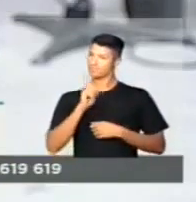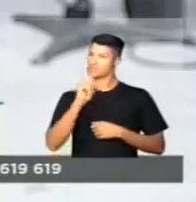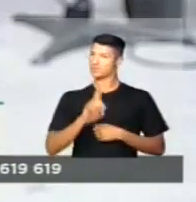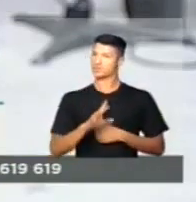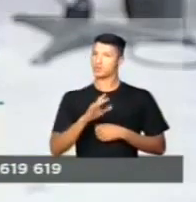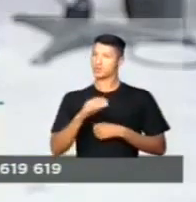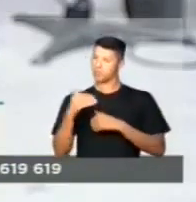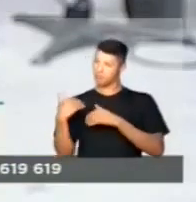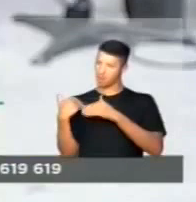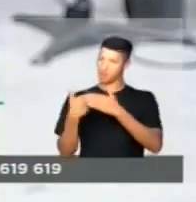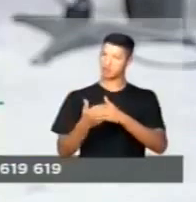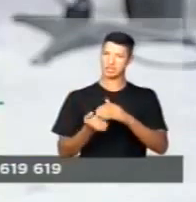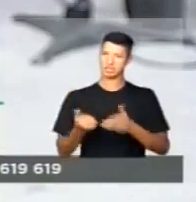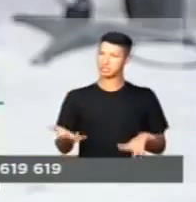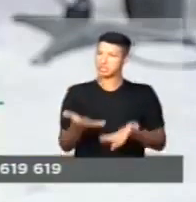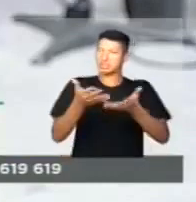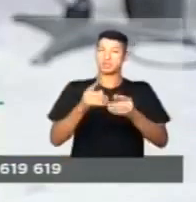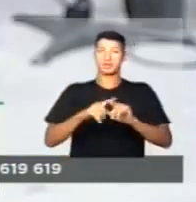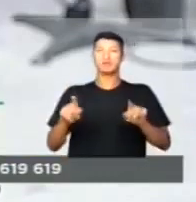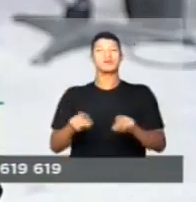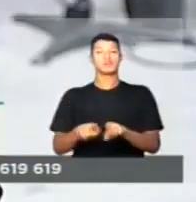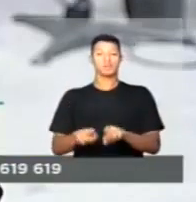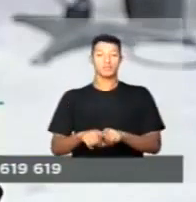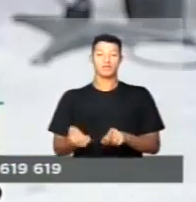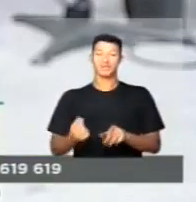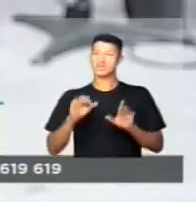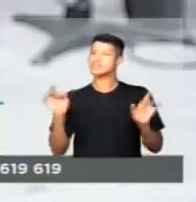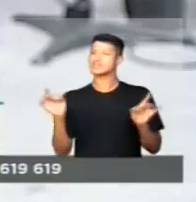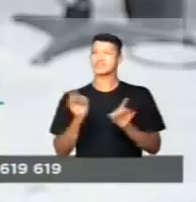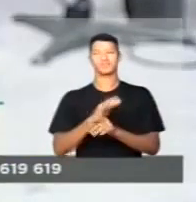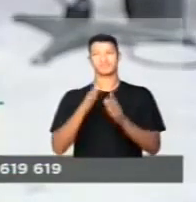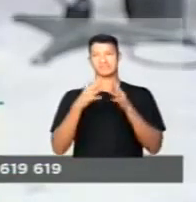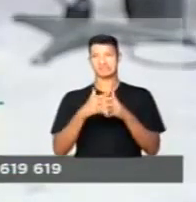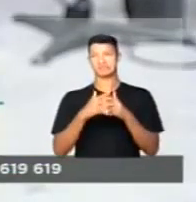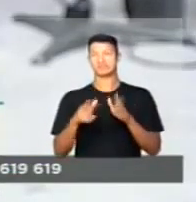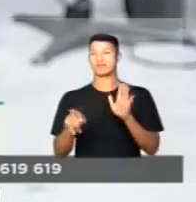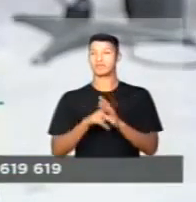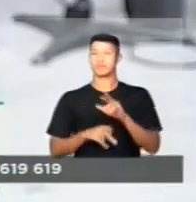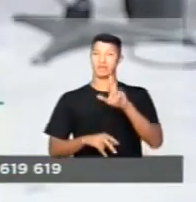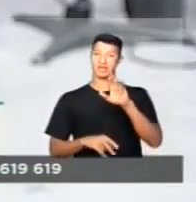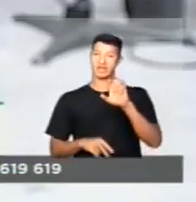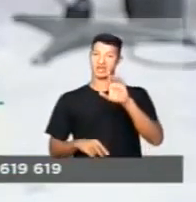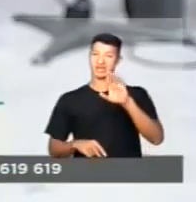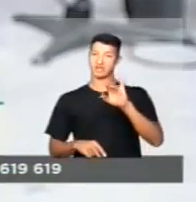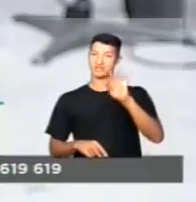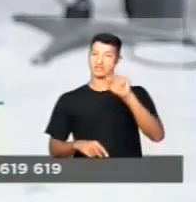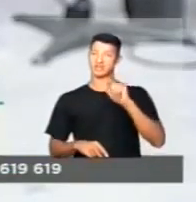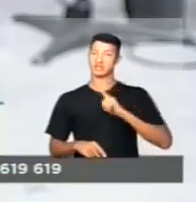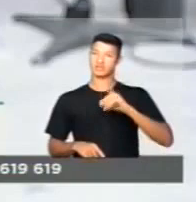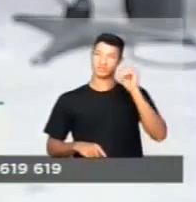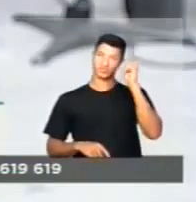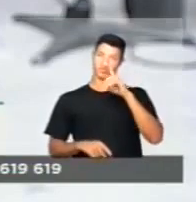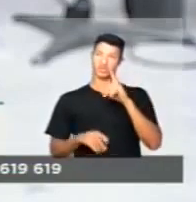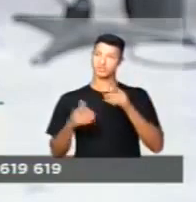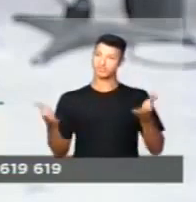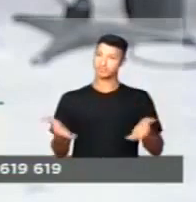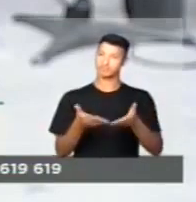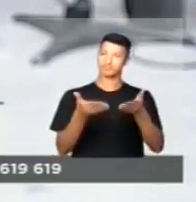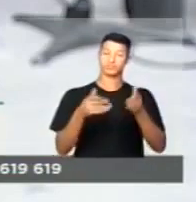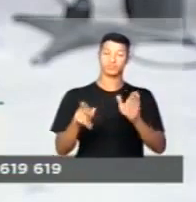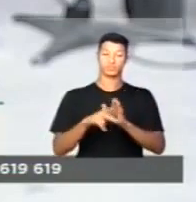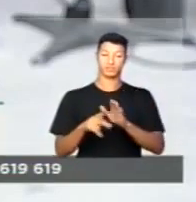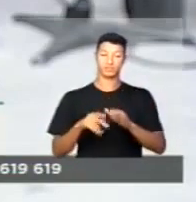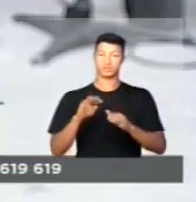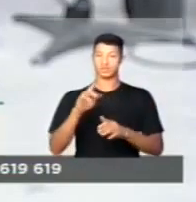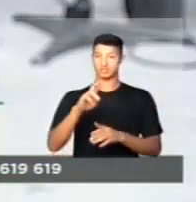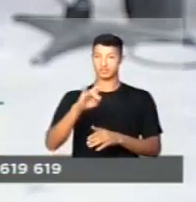uma carga alta, excessiva, mas também ela é muito complexa, em que a própria Receita tem dificuldade de correr atrás dos